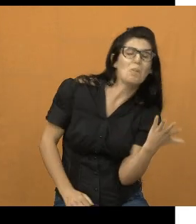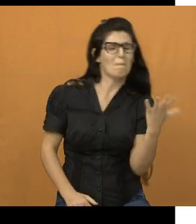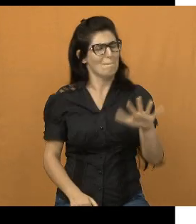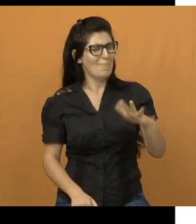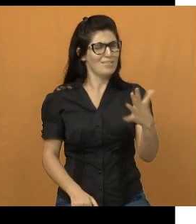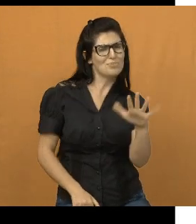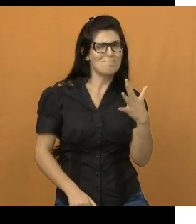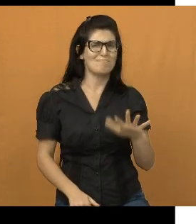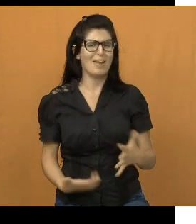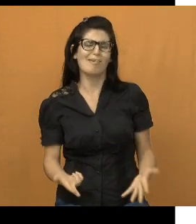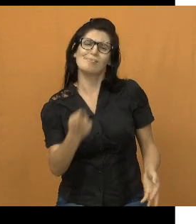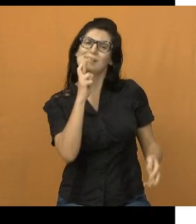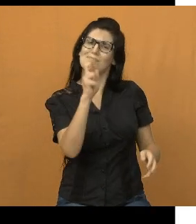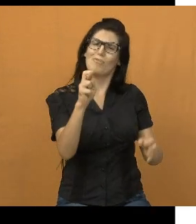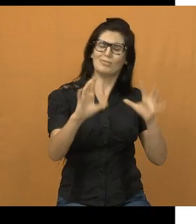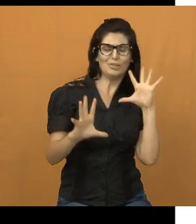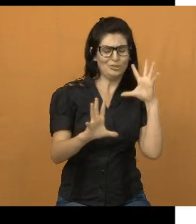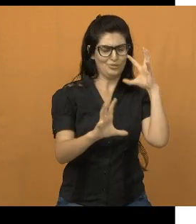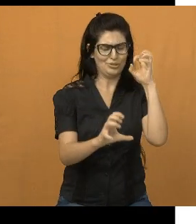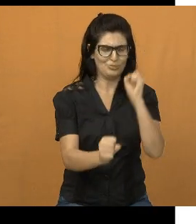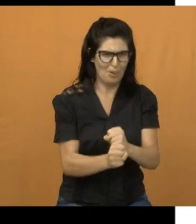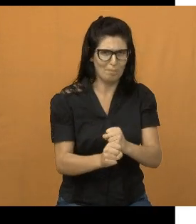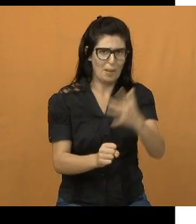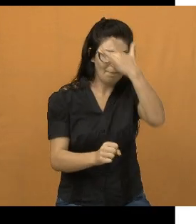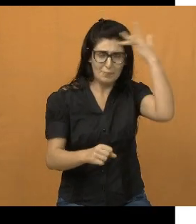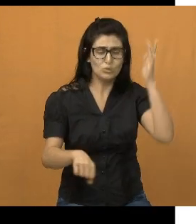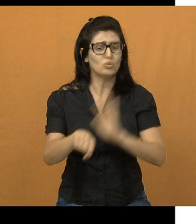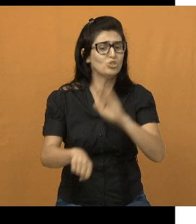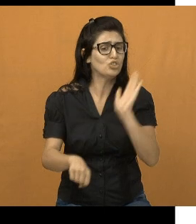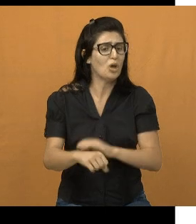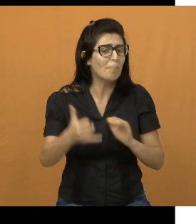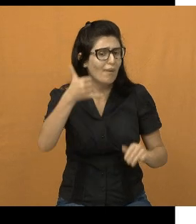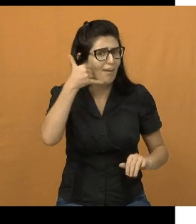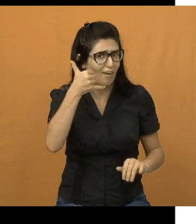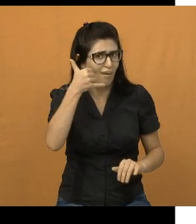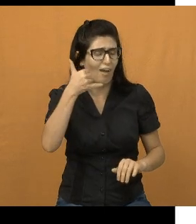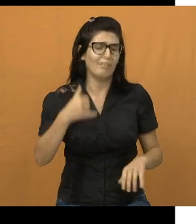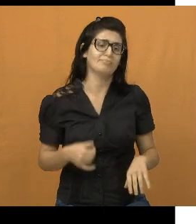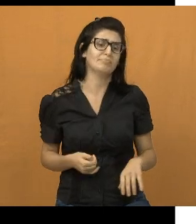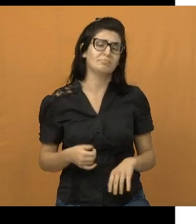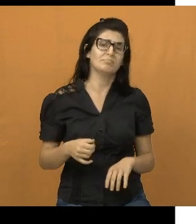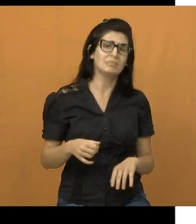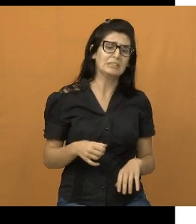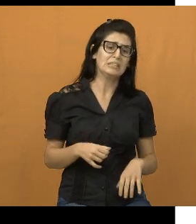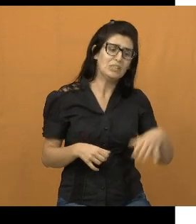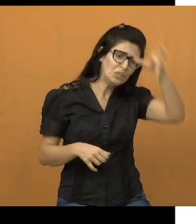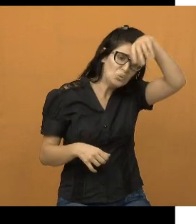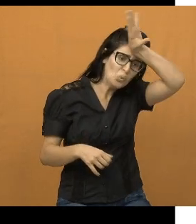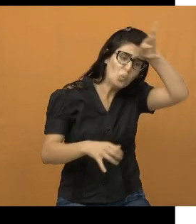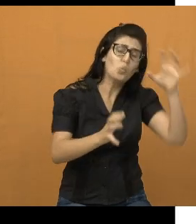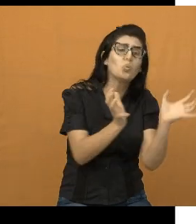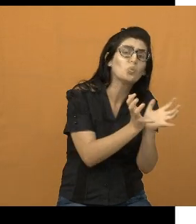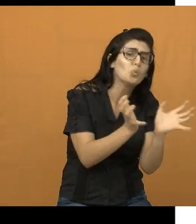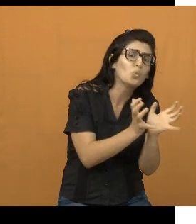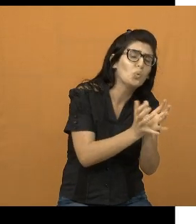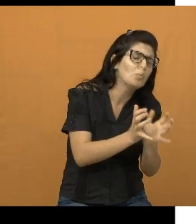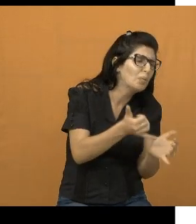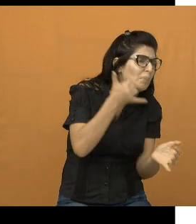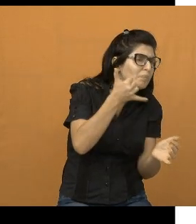de resposta total entre a solicitação telefônica de atendimento e o retorno da equipe para a base